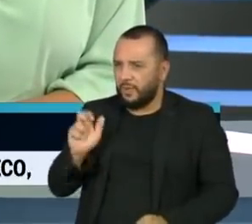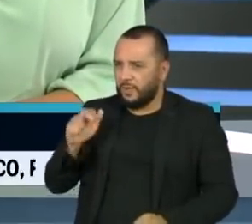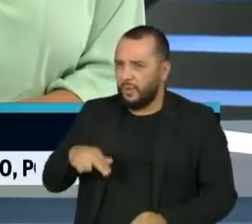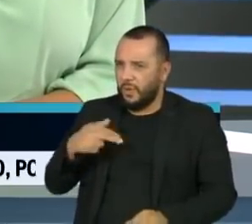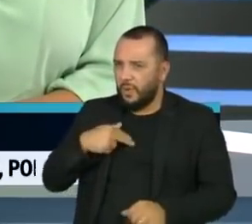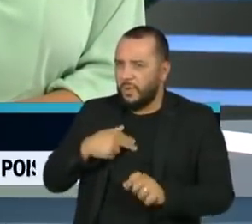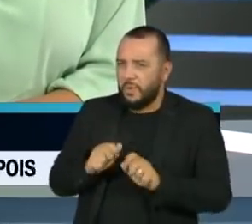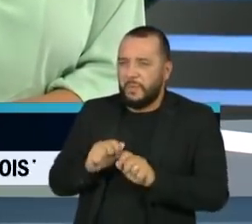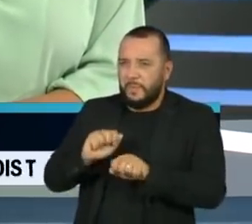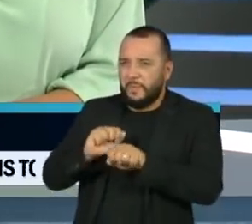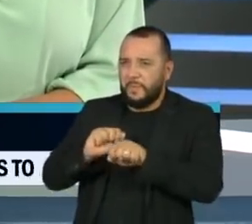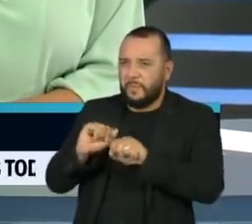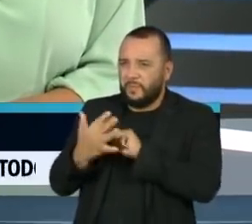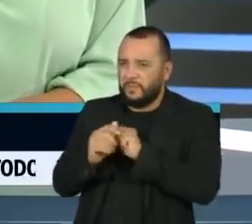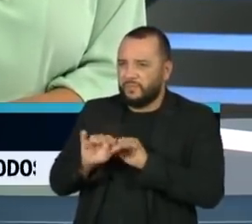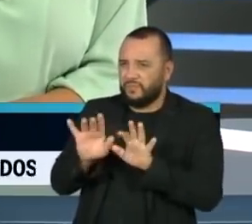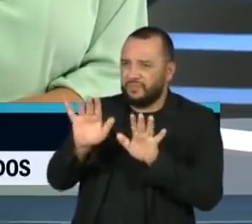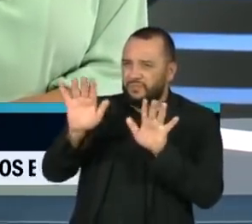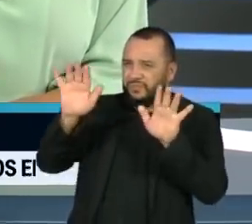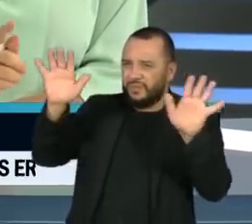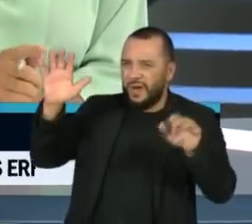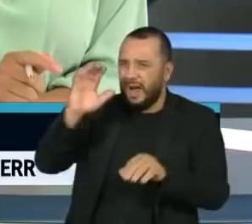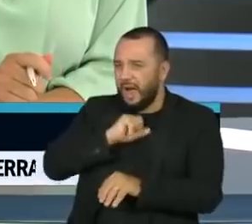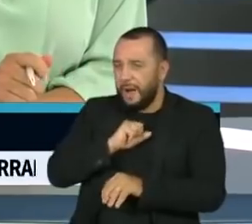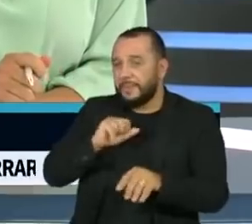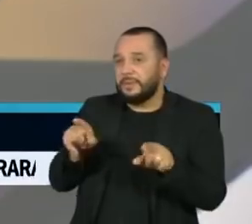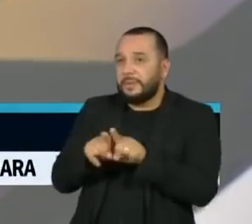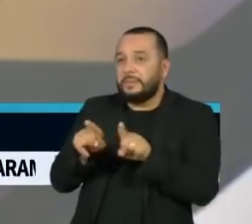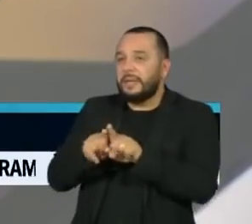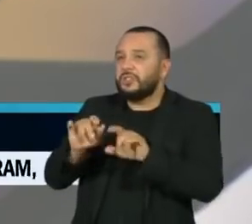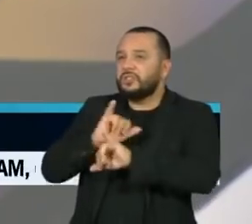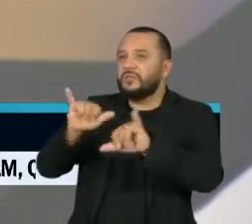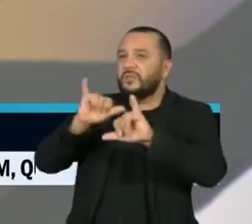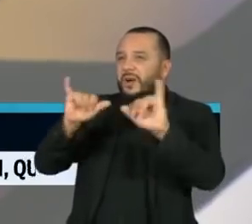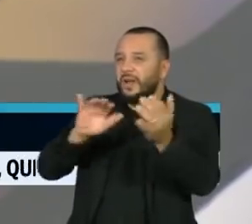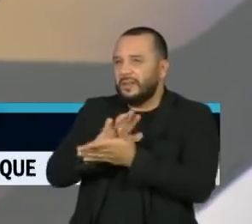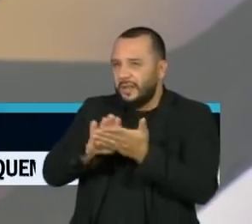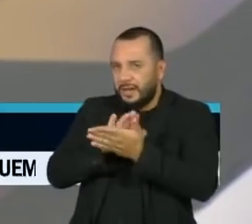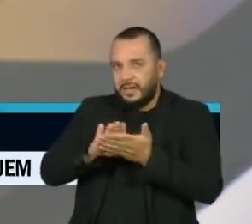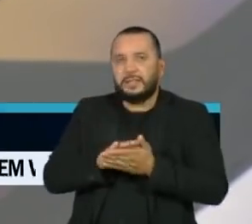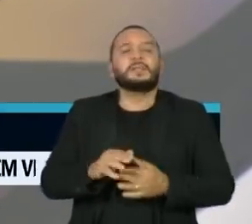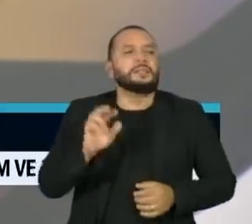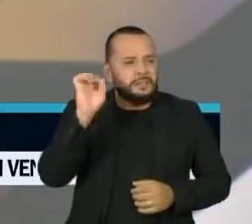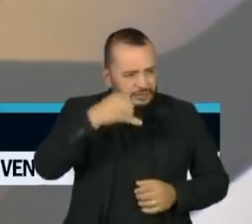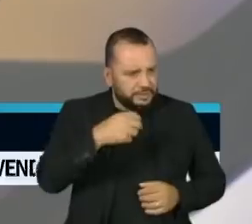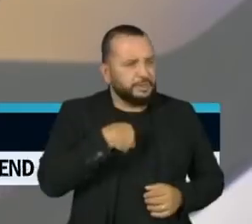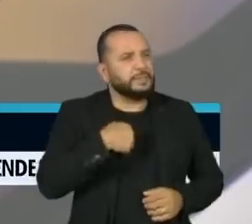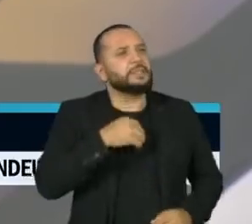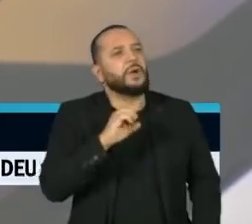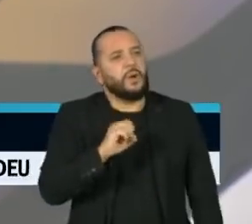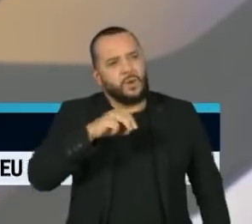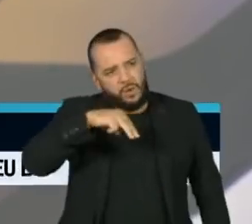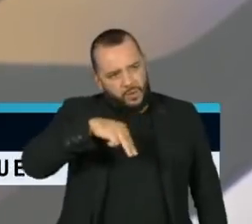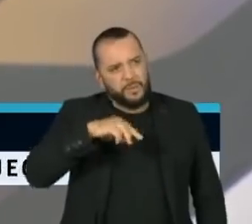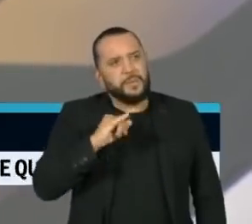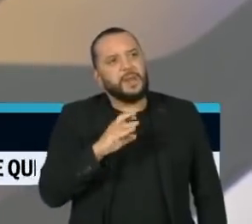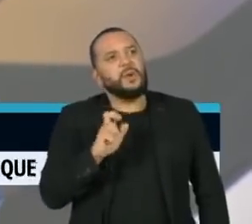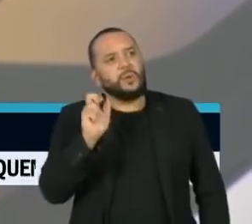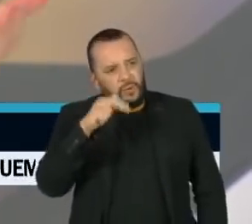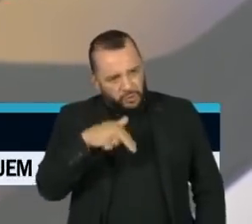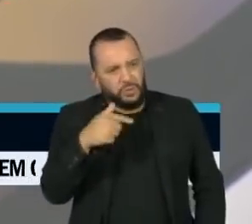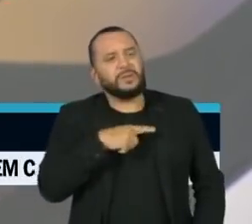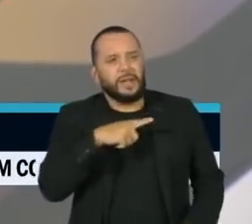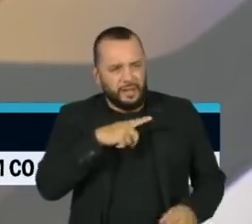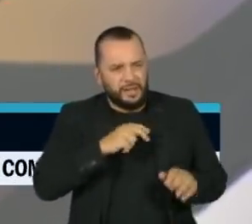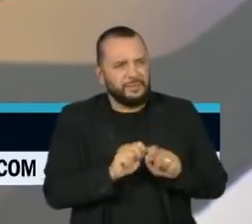pelo Brasil de forma acelerada e silenciosa? Com certeza está. Está. Quer dizer, a gente não tem a